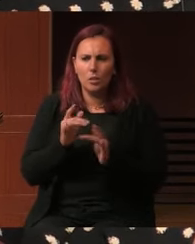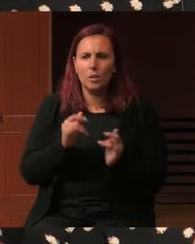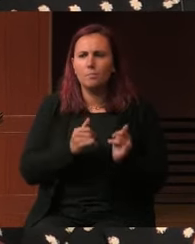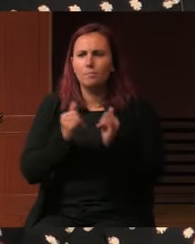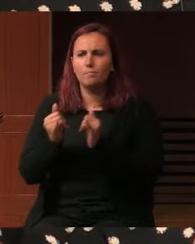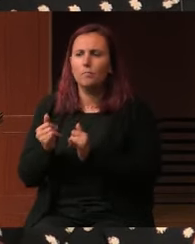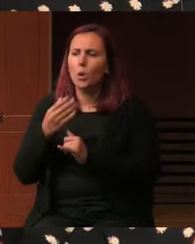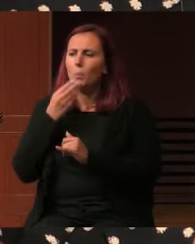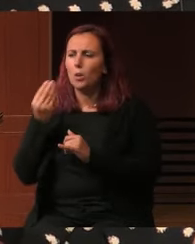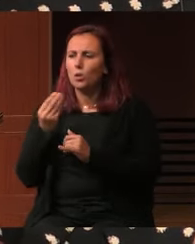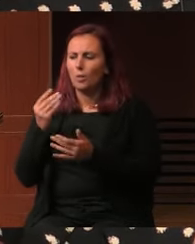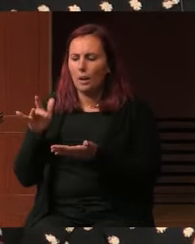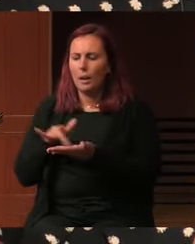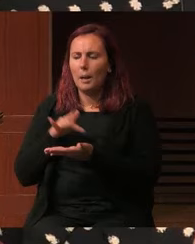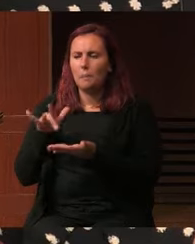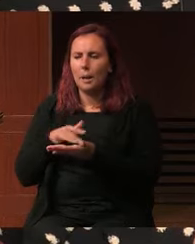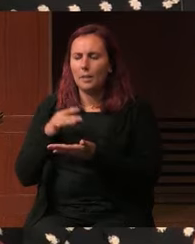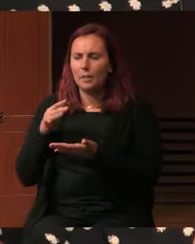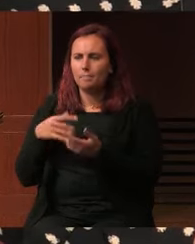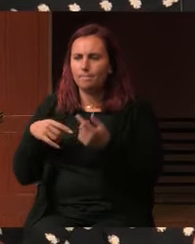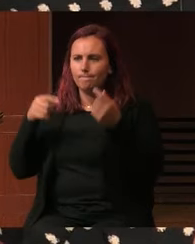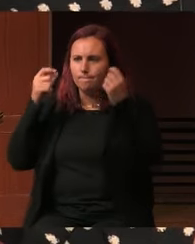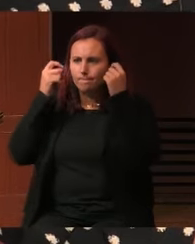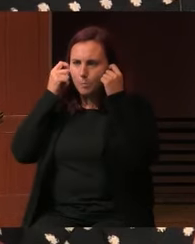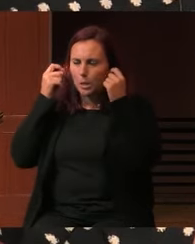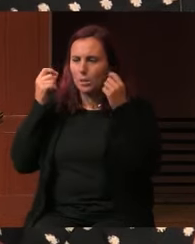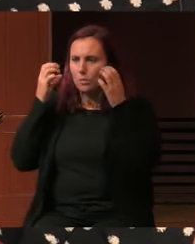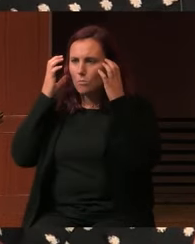num iPad com uns auriculares.